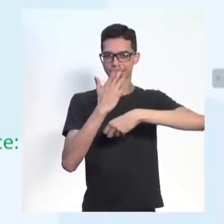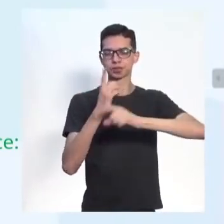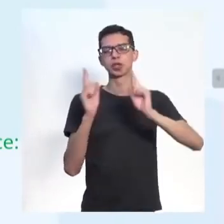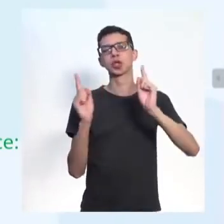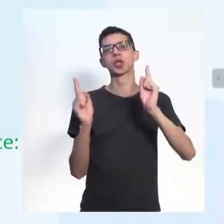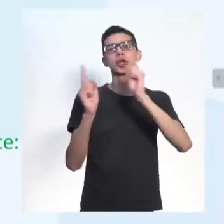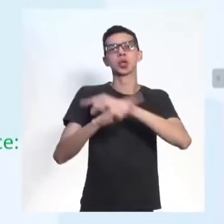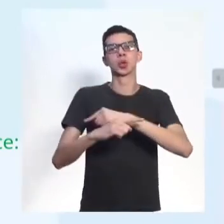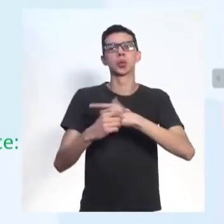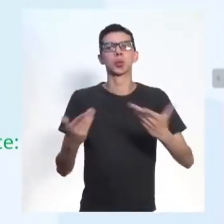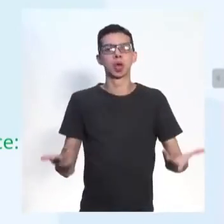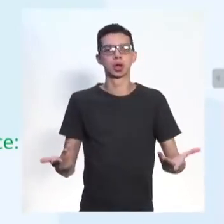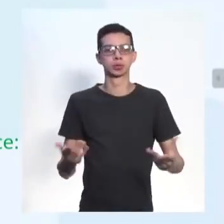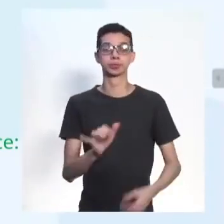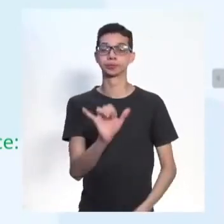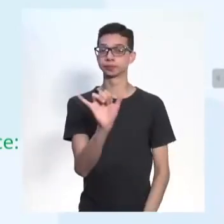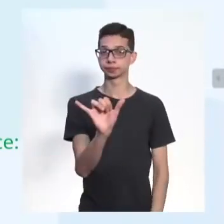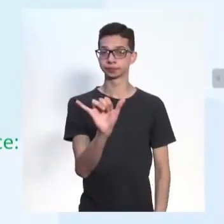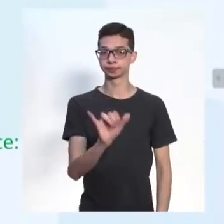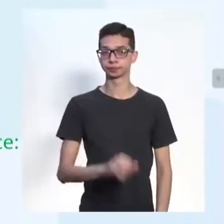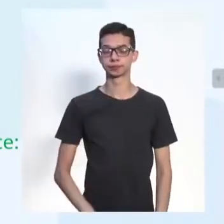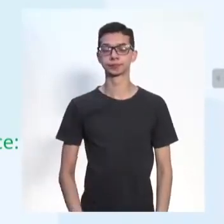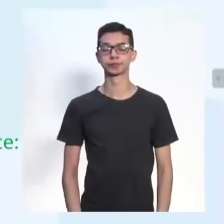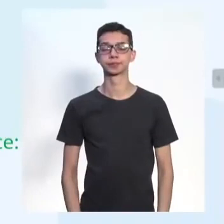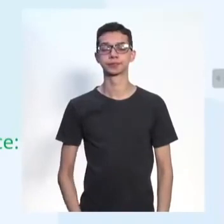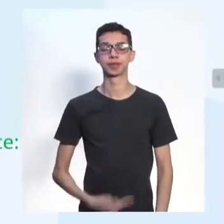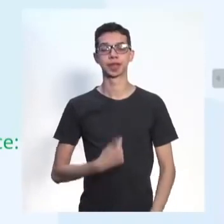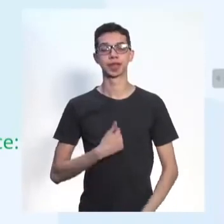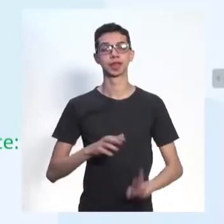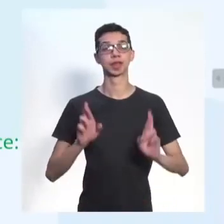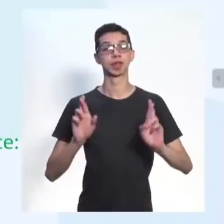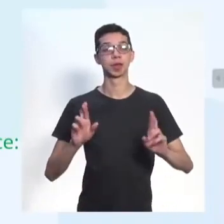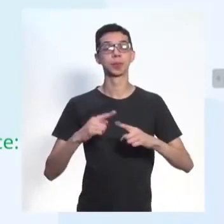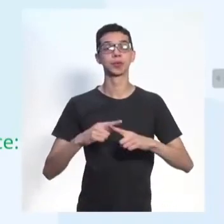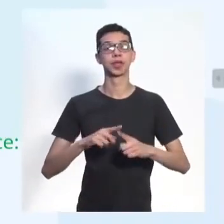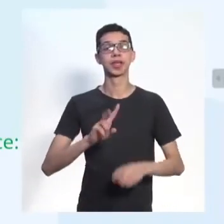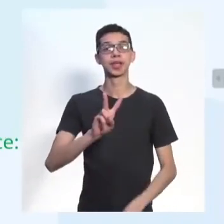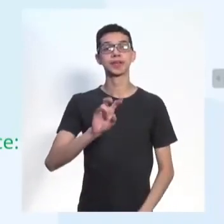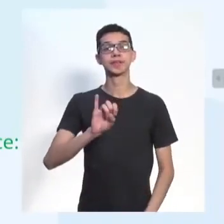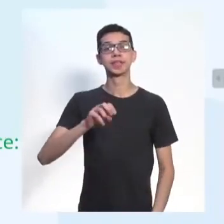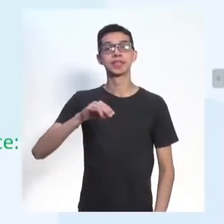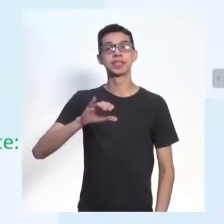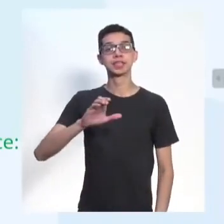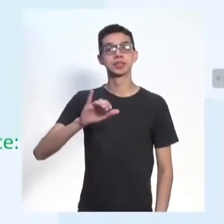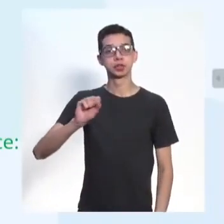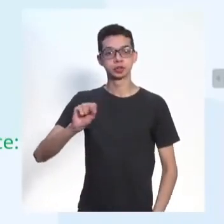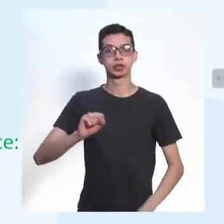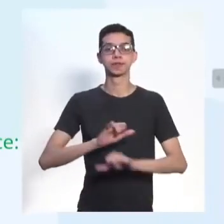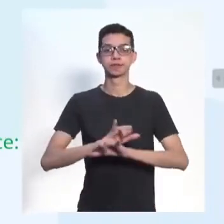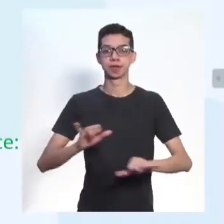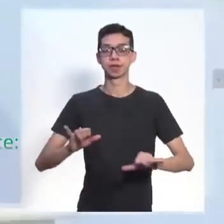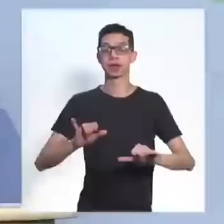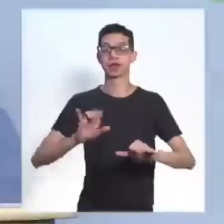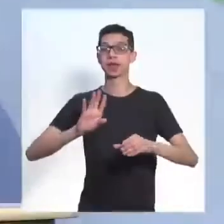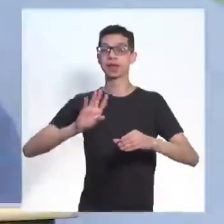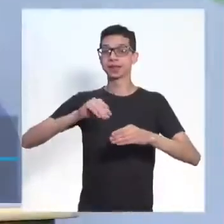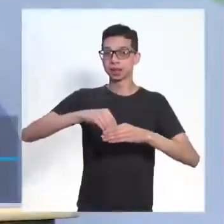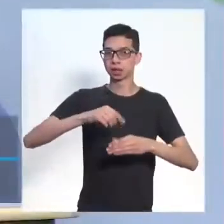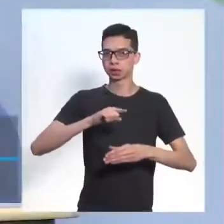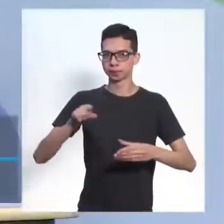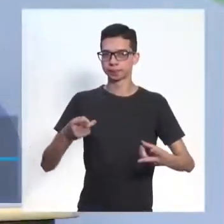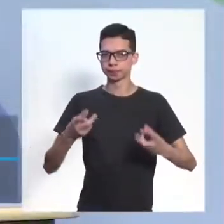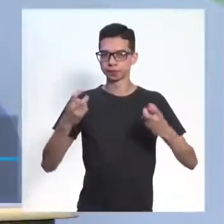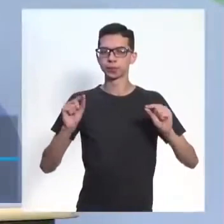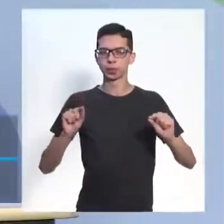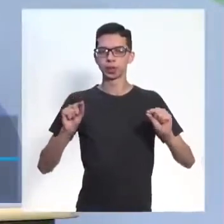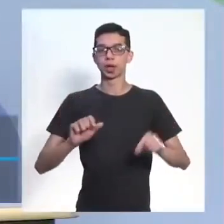aí eu espero que agora o Vinícius ele tinha colocado que eram alternos internos. É. Vinícius, percebeu que eles são, na